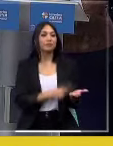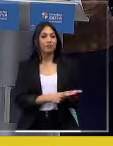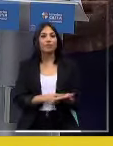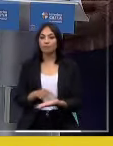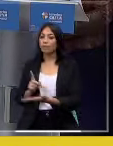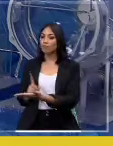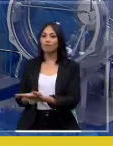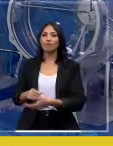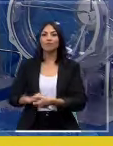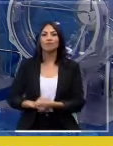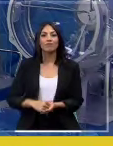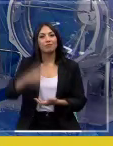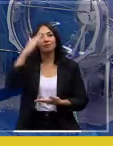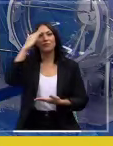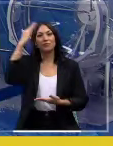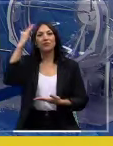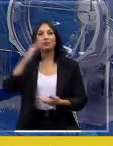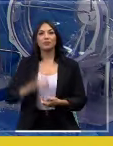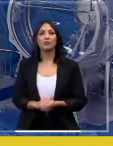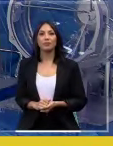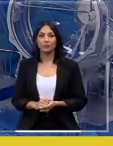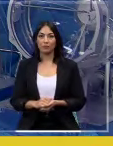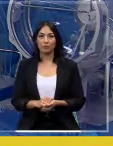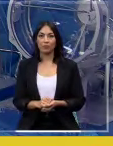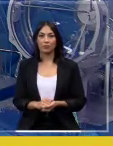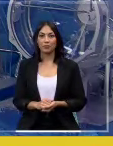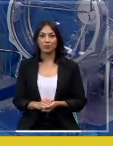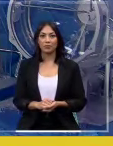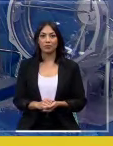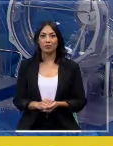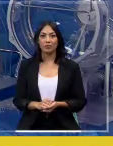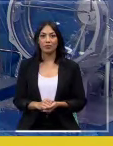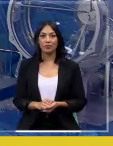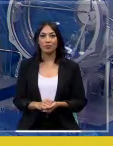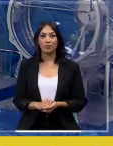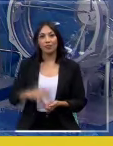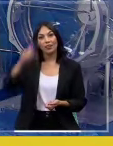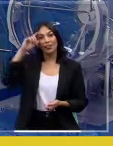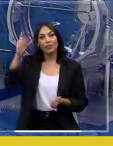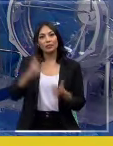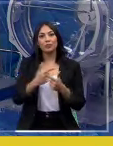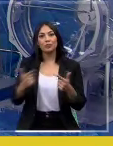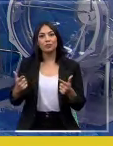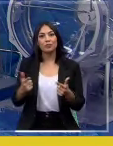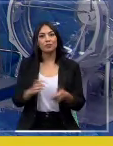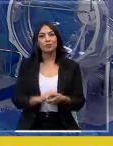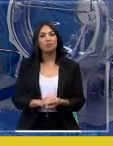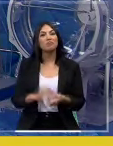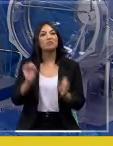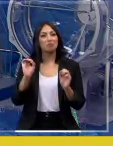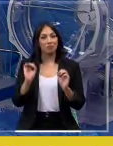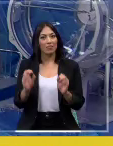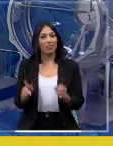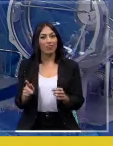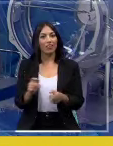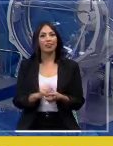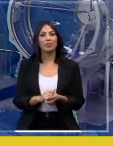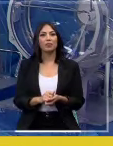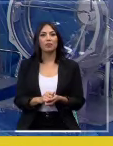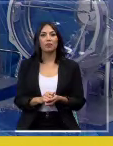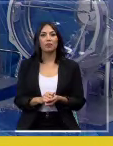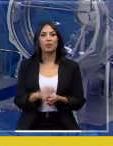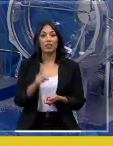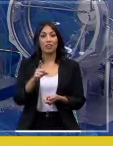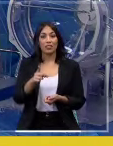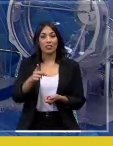firmo muito bem muito obrigada muito bem dia de sorte sorteado e espero que você tinha tenha